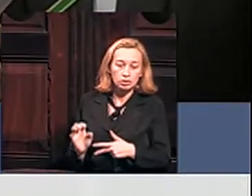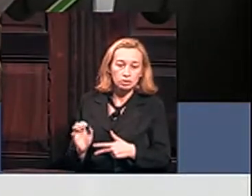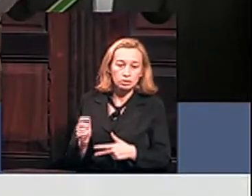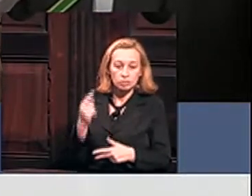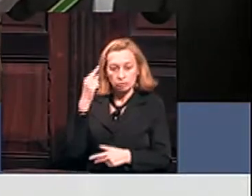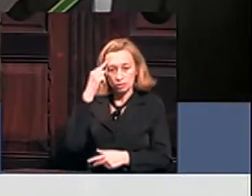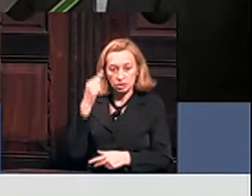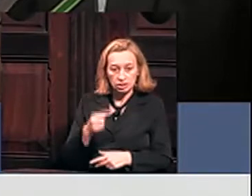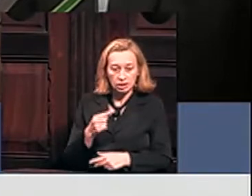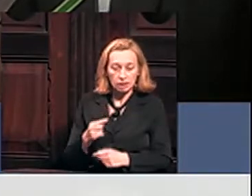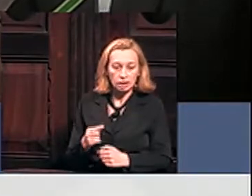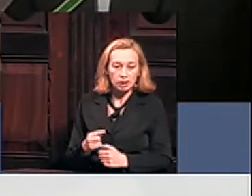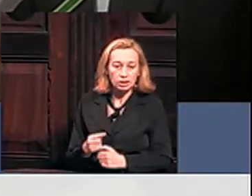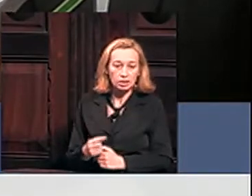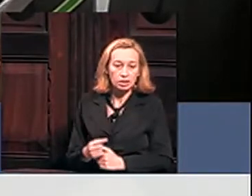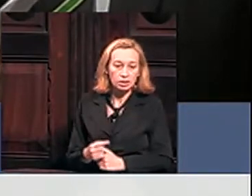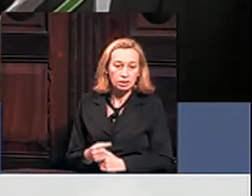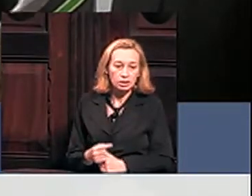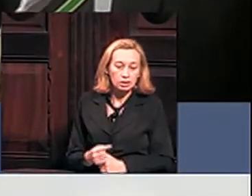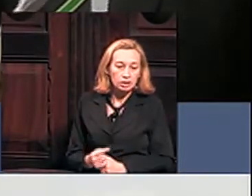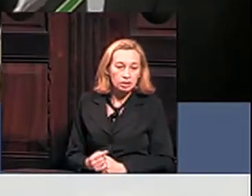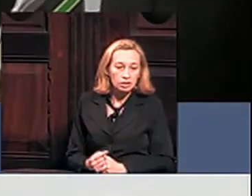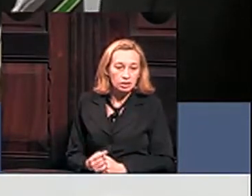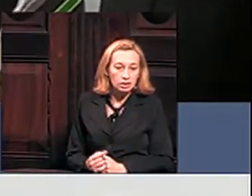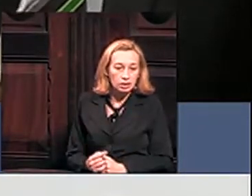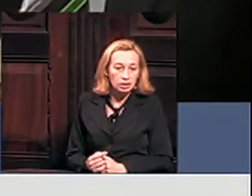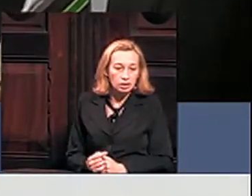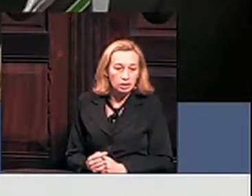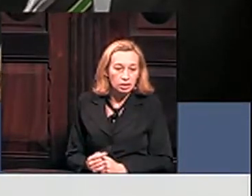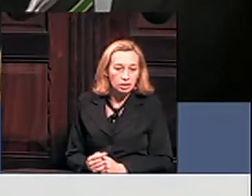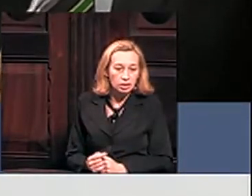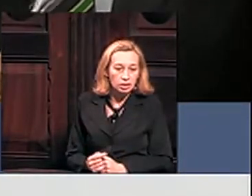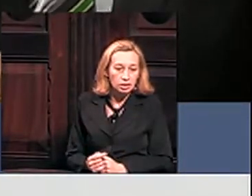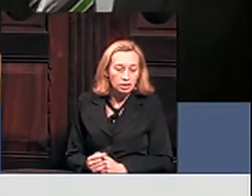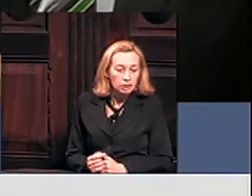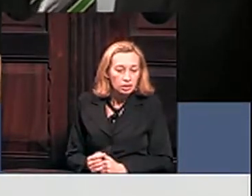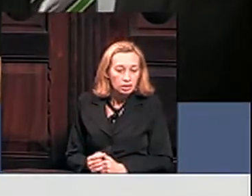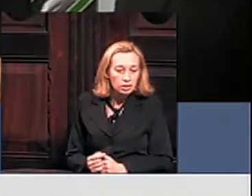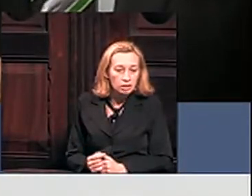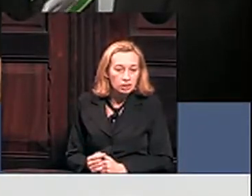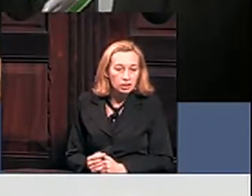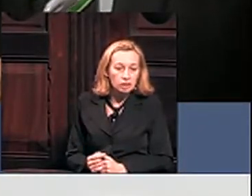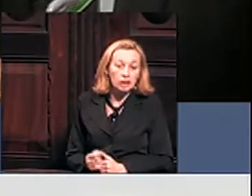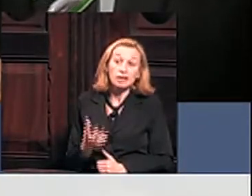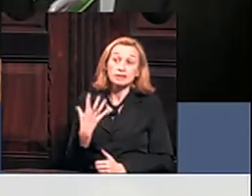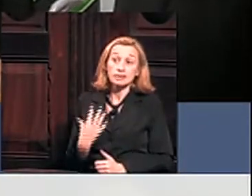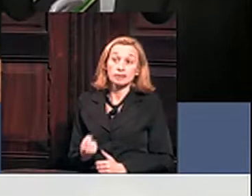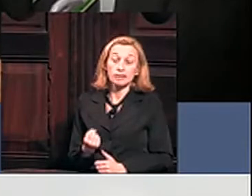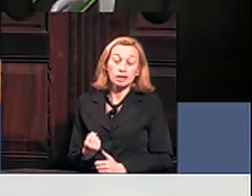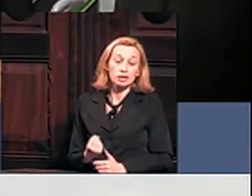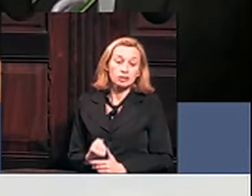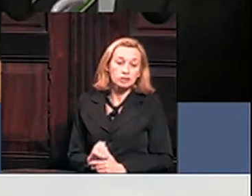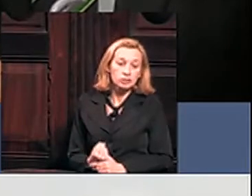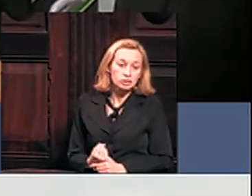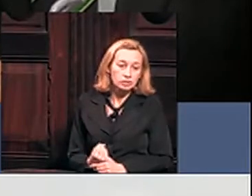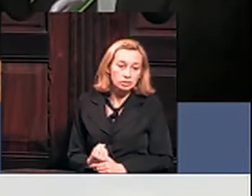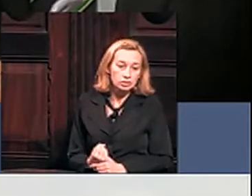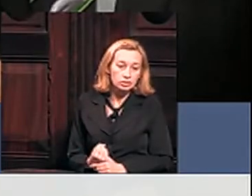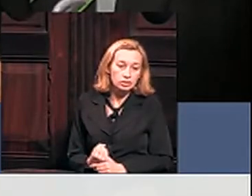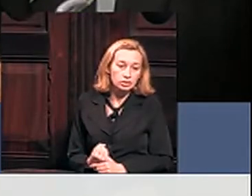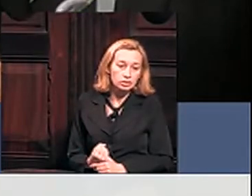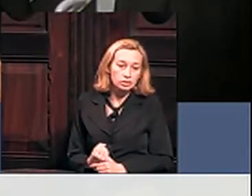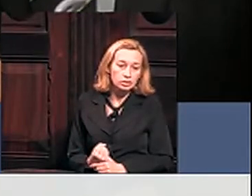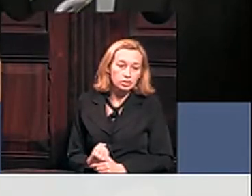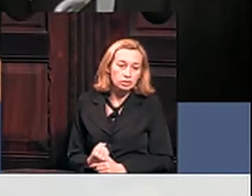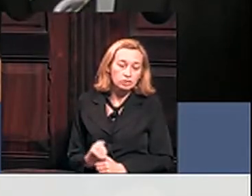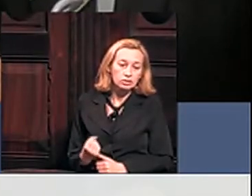a conceder... Não é isso? A conceder aos veículos conduzidos